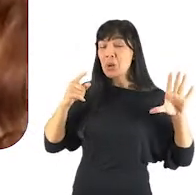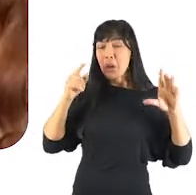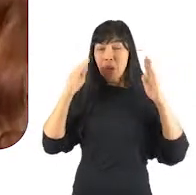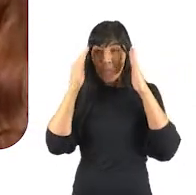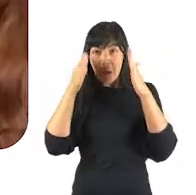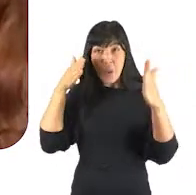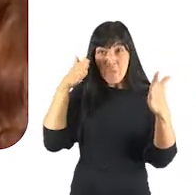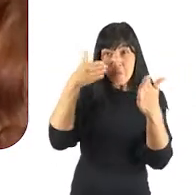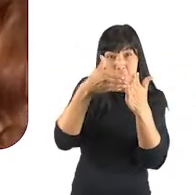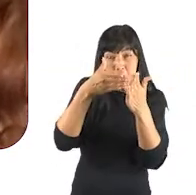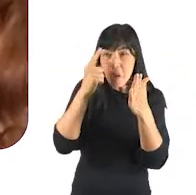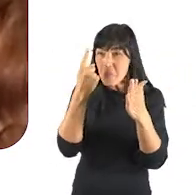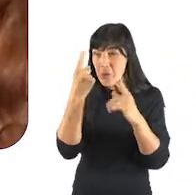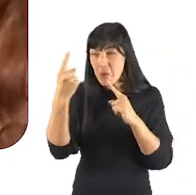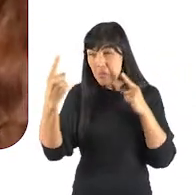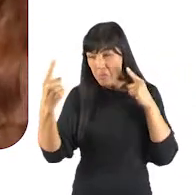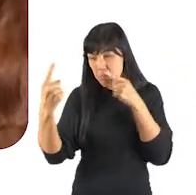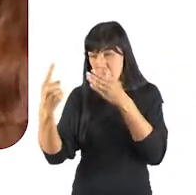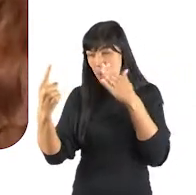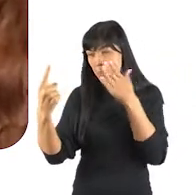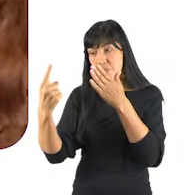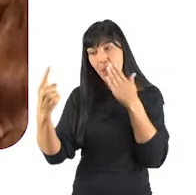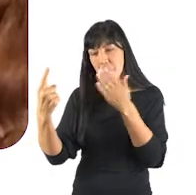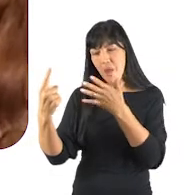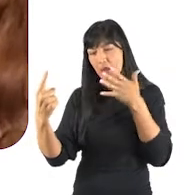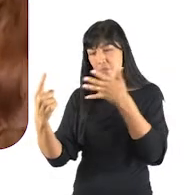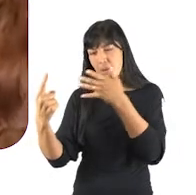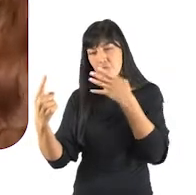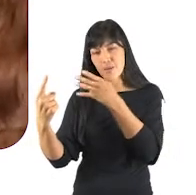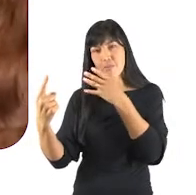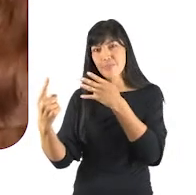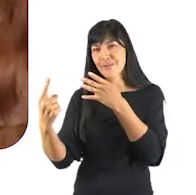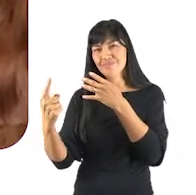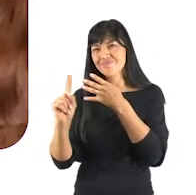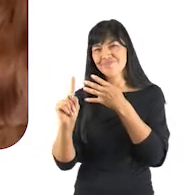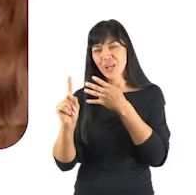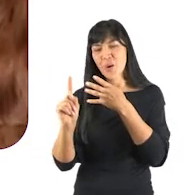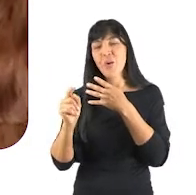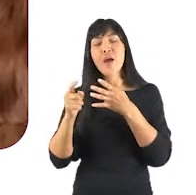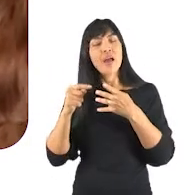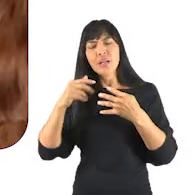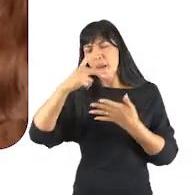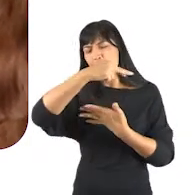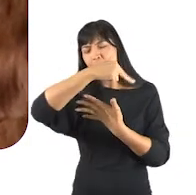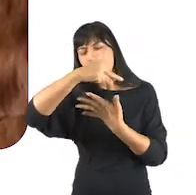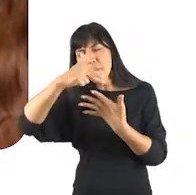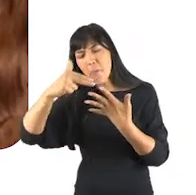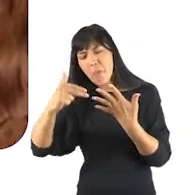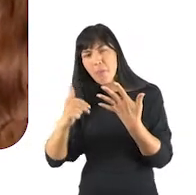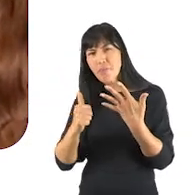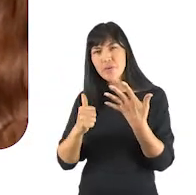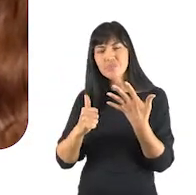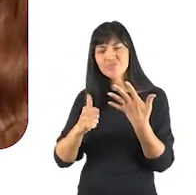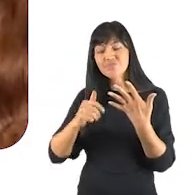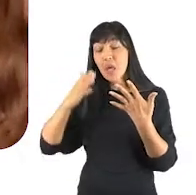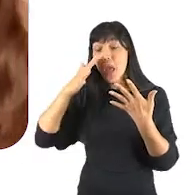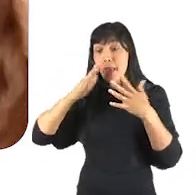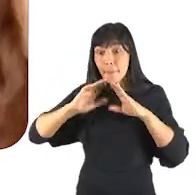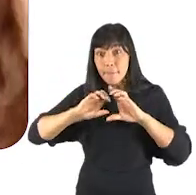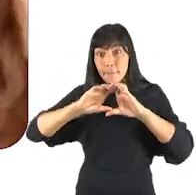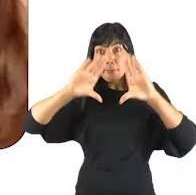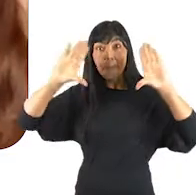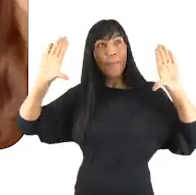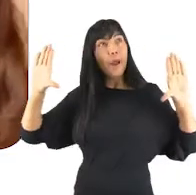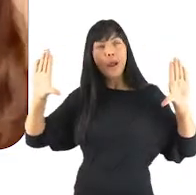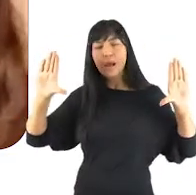a tecnologias ou só a empresas, né? A tecnologia da indústria 4.0 é muito